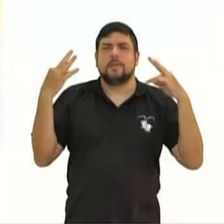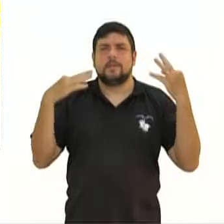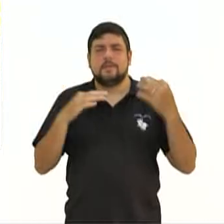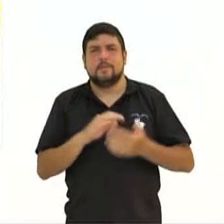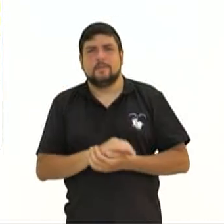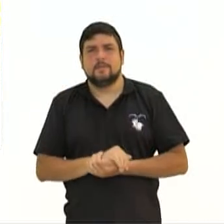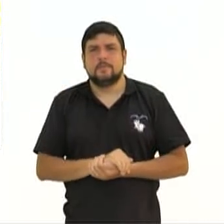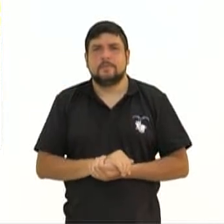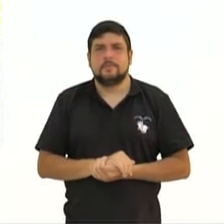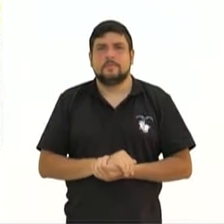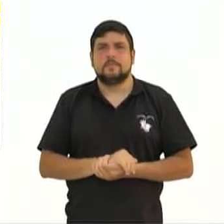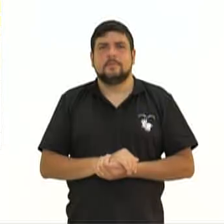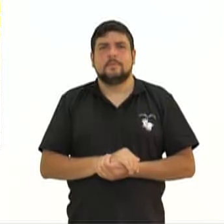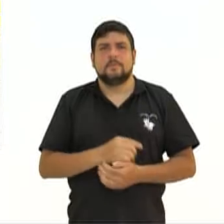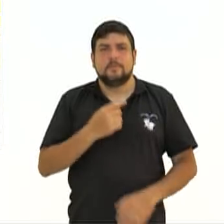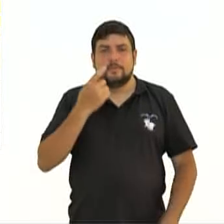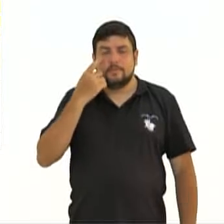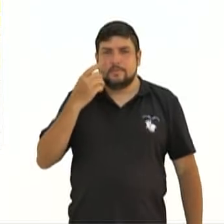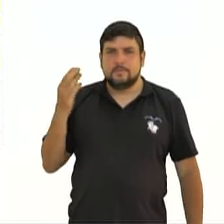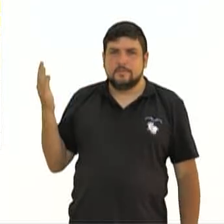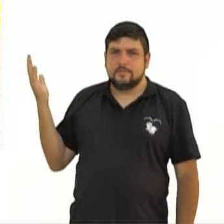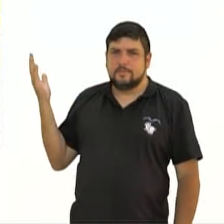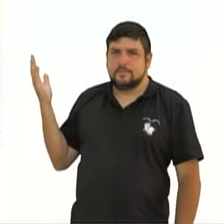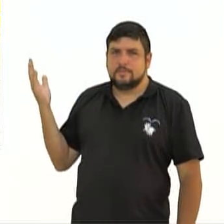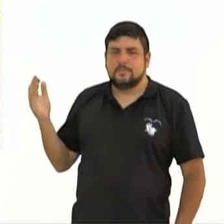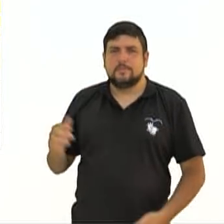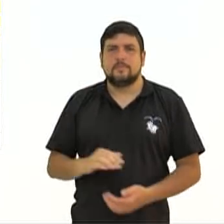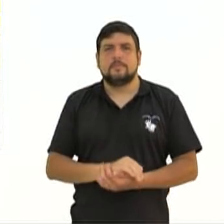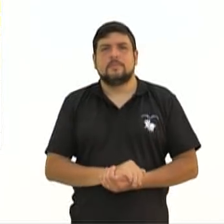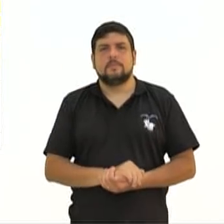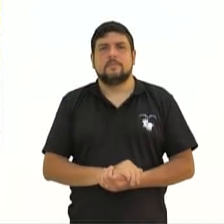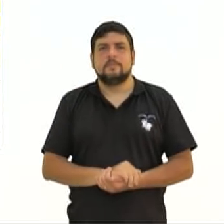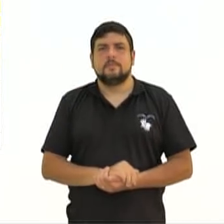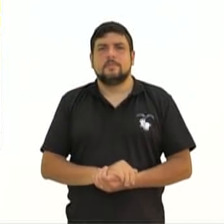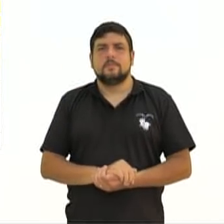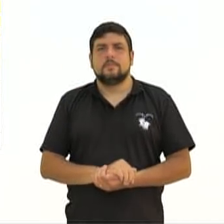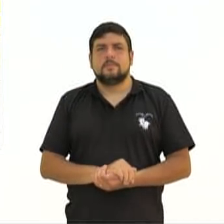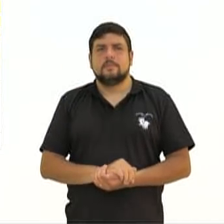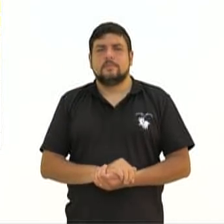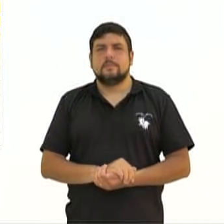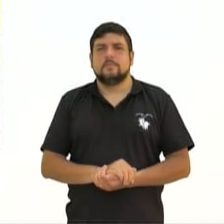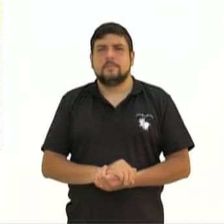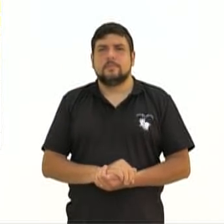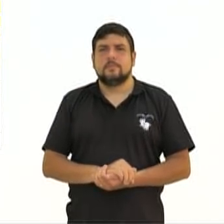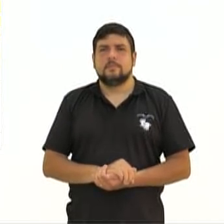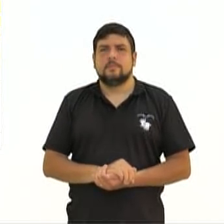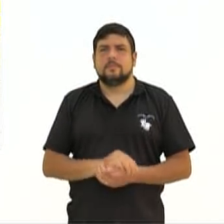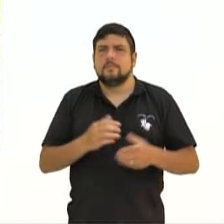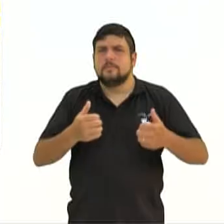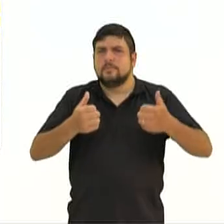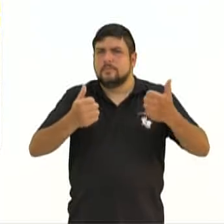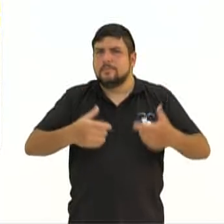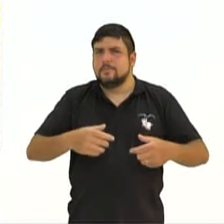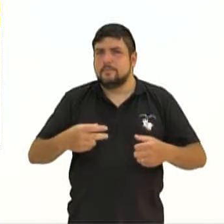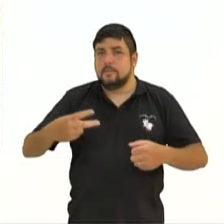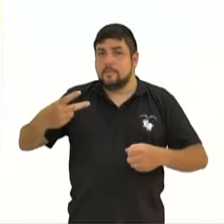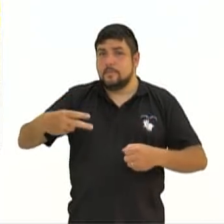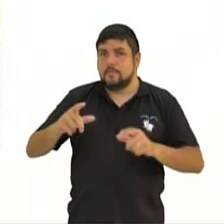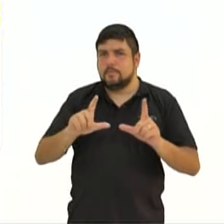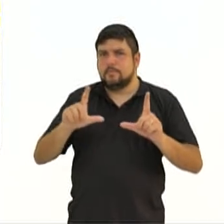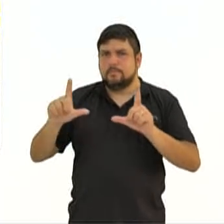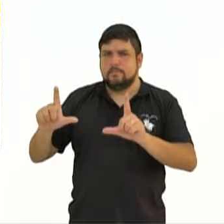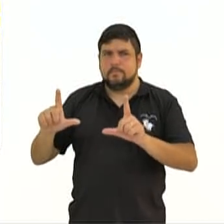mostrar aqui para vocês, nós temos duas imagens, mas eu queria falar da segunda imagem aqui, desse